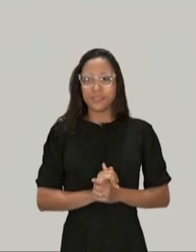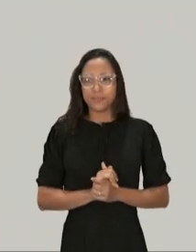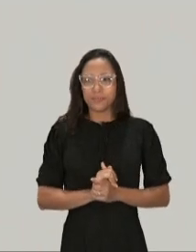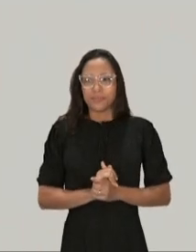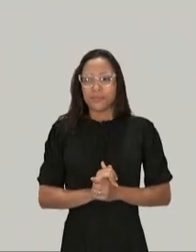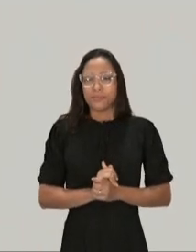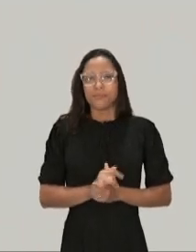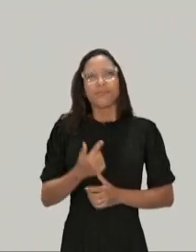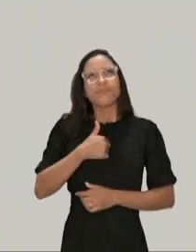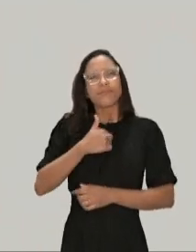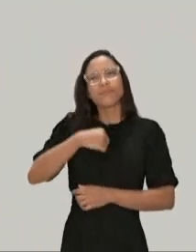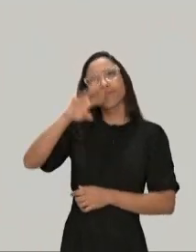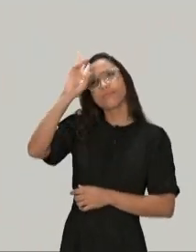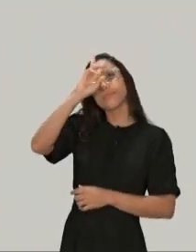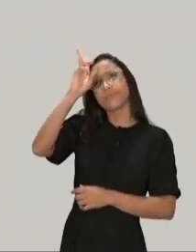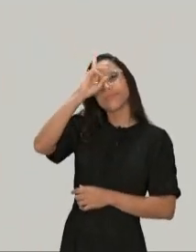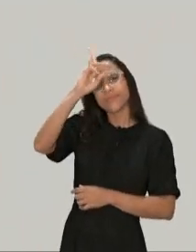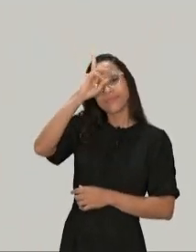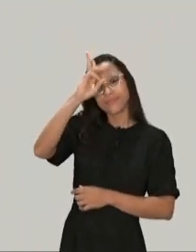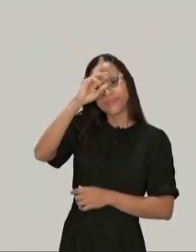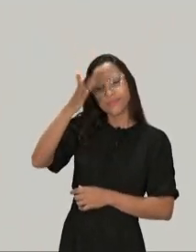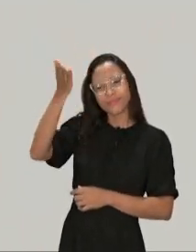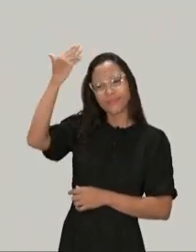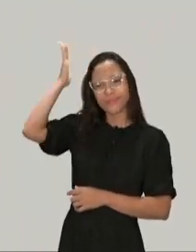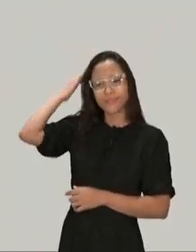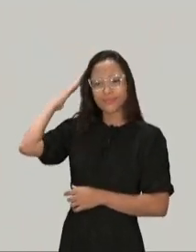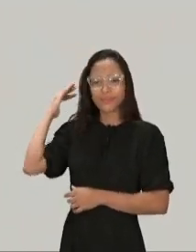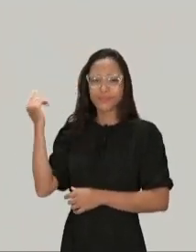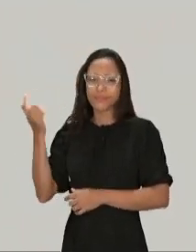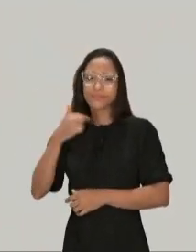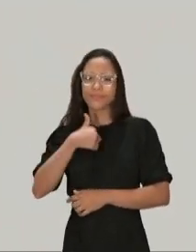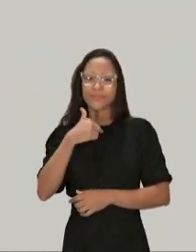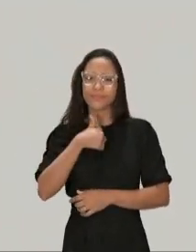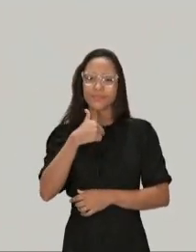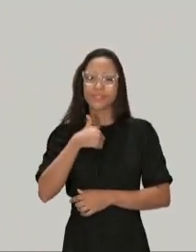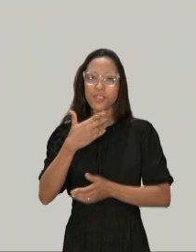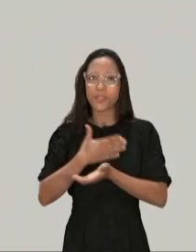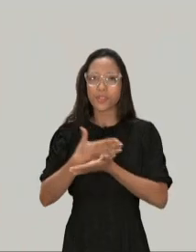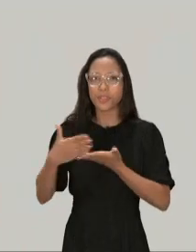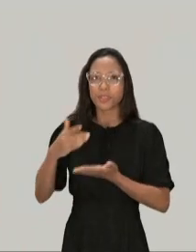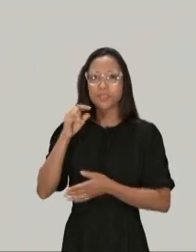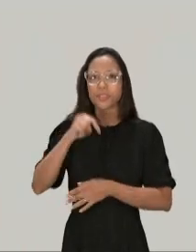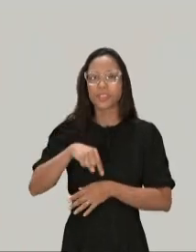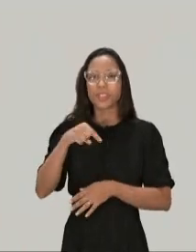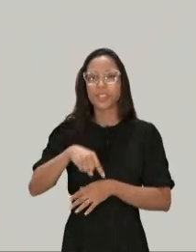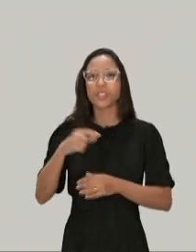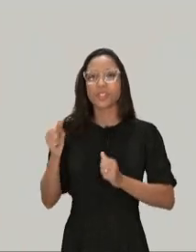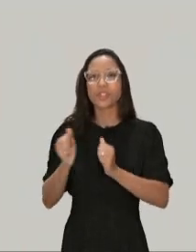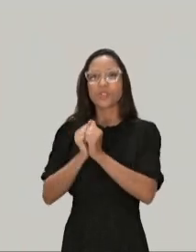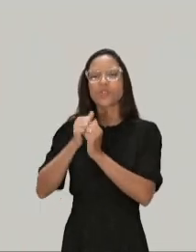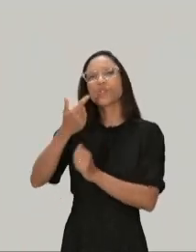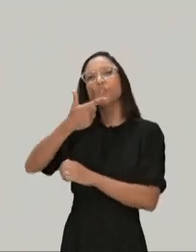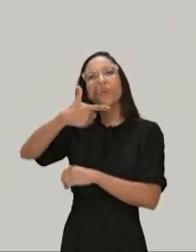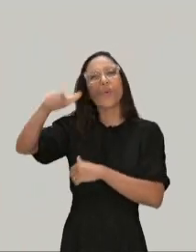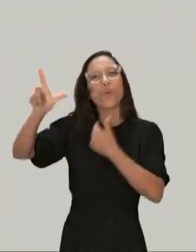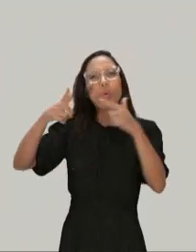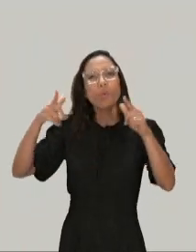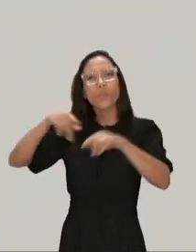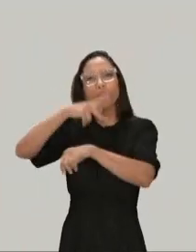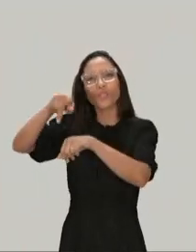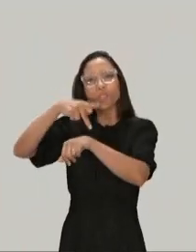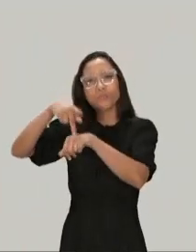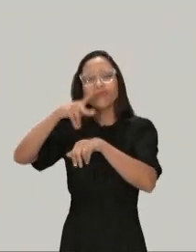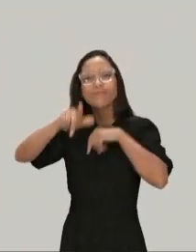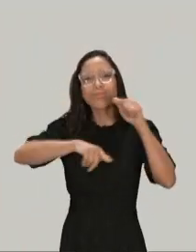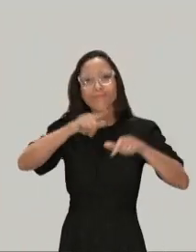Lembro como se fosse ontem, quando muito jovem ingressei na missão do Brasil junto às comunidades europeias em Bruxelas. Esse era o nome da